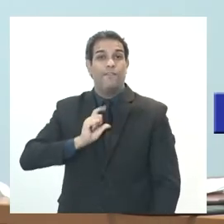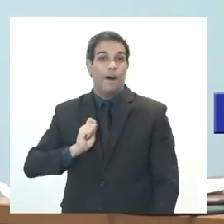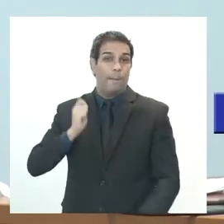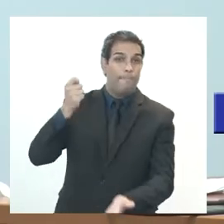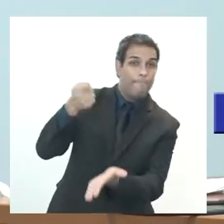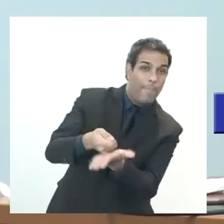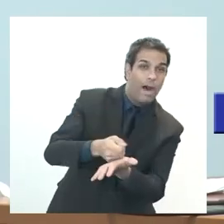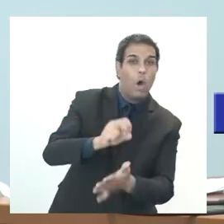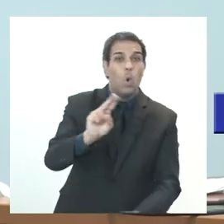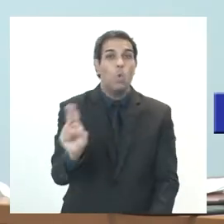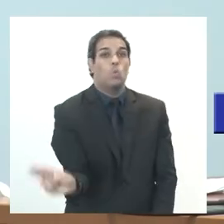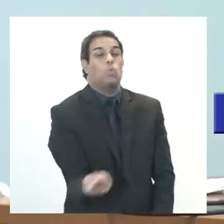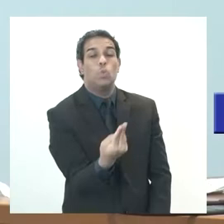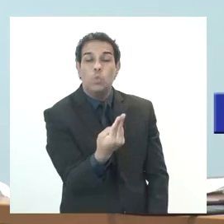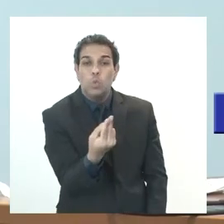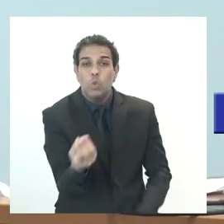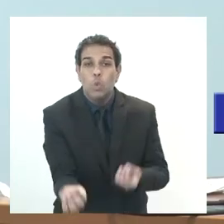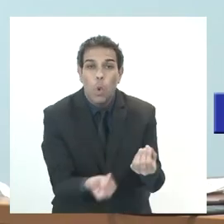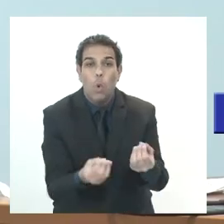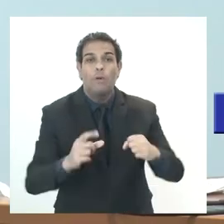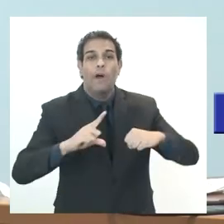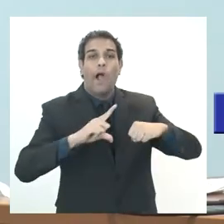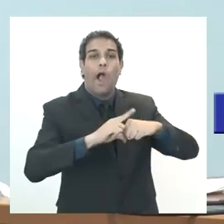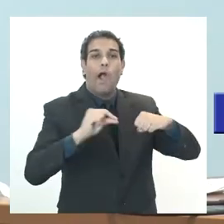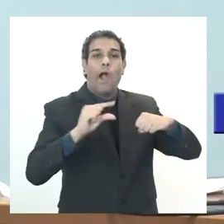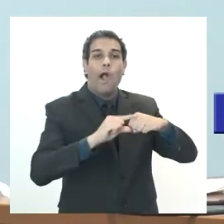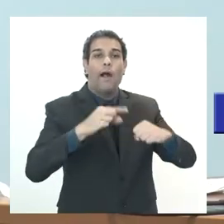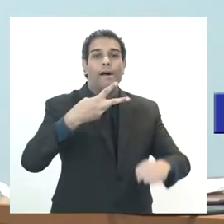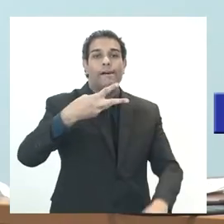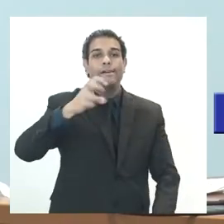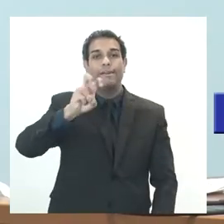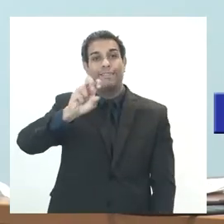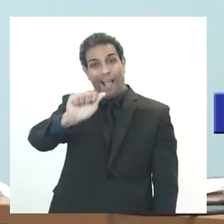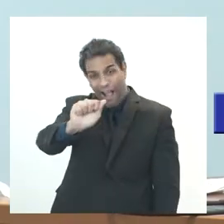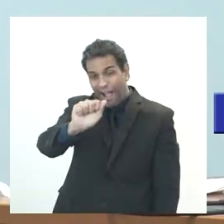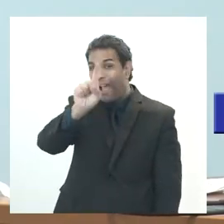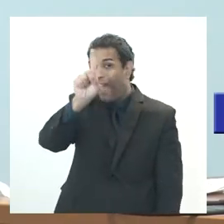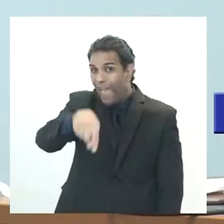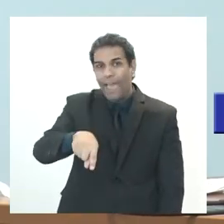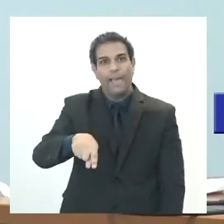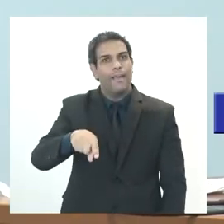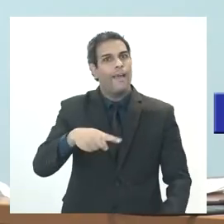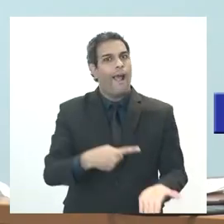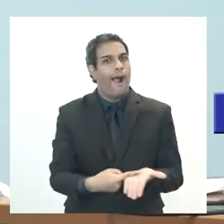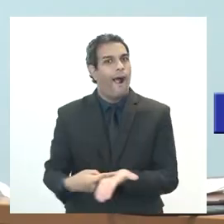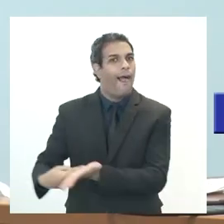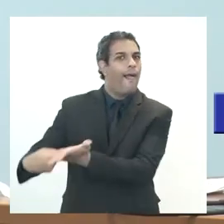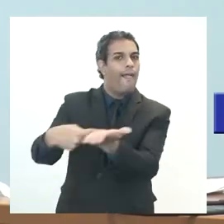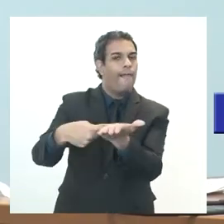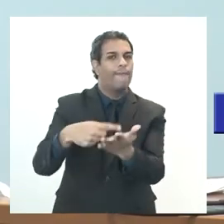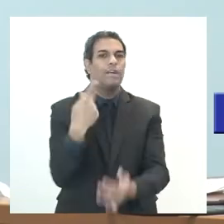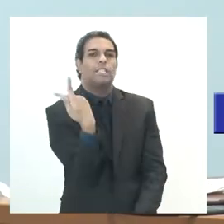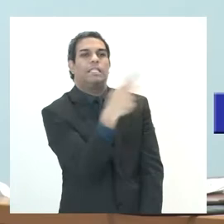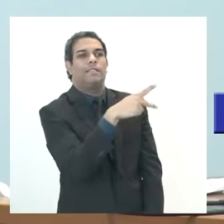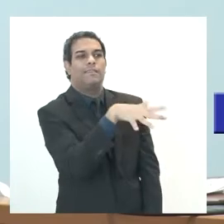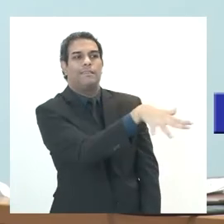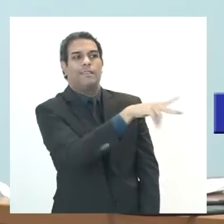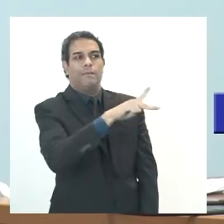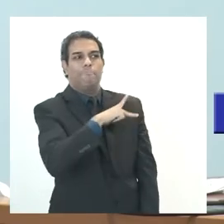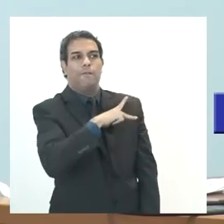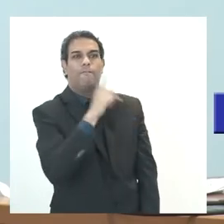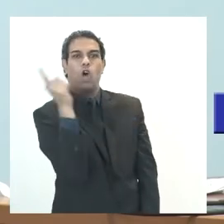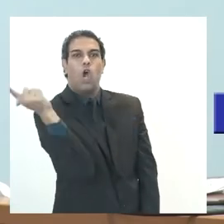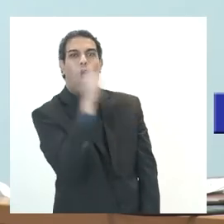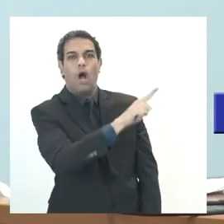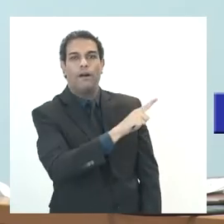para o estado tá lá no tipo 37 anos bom então isso é um grande negócio para iniciativa privada que vai